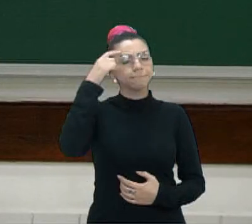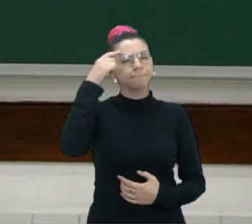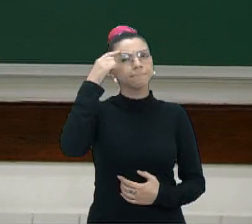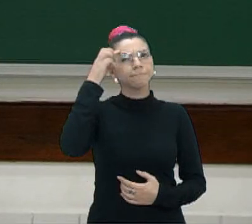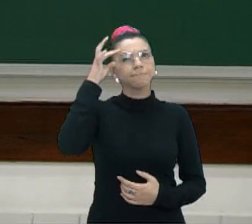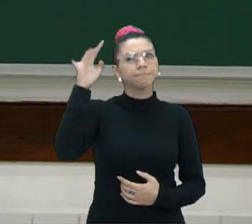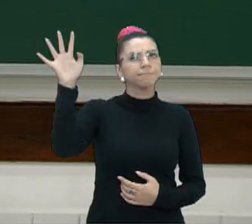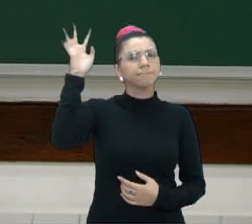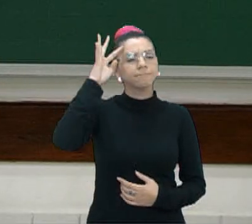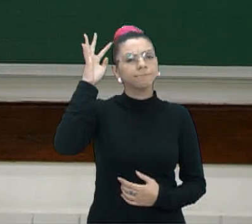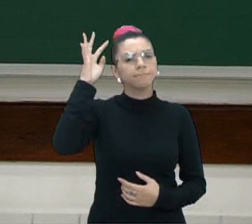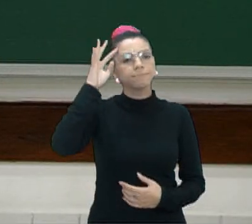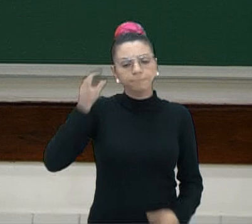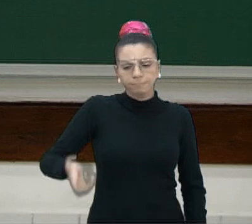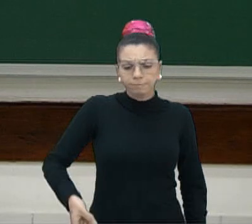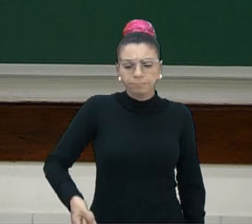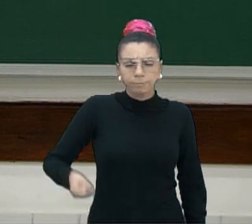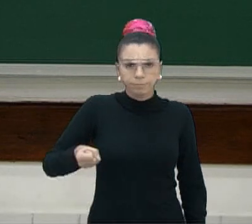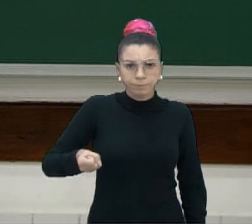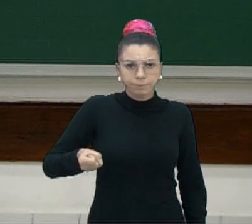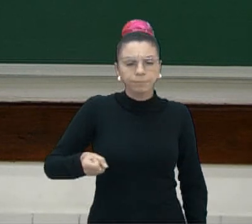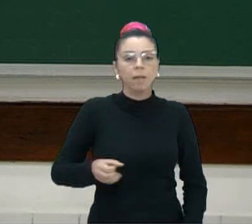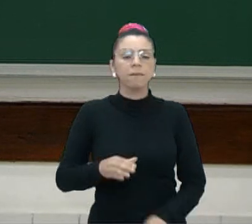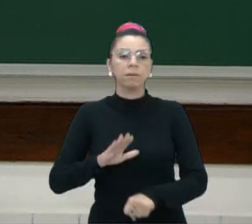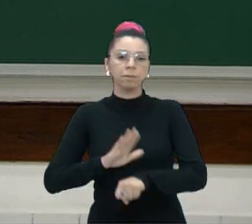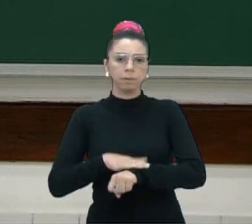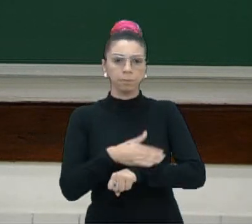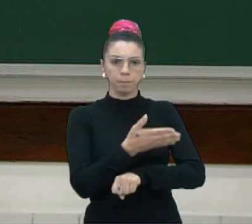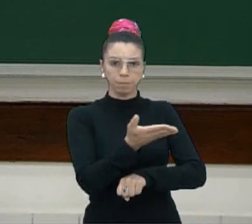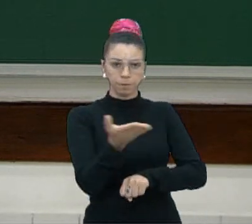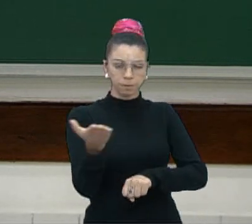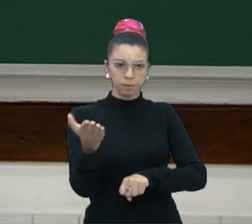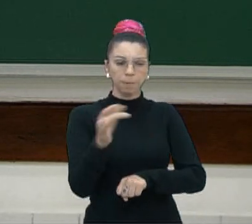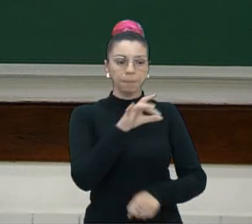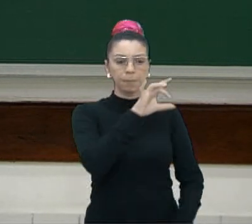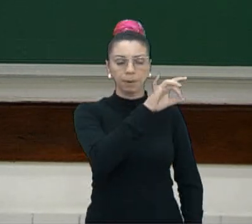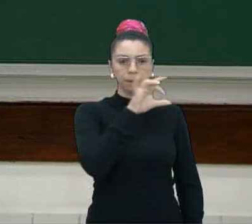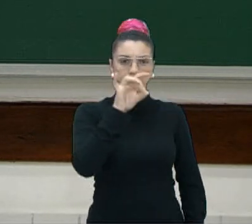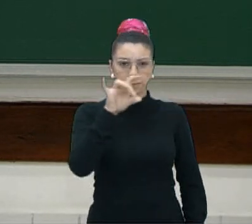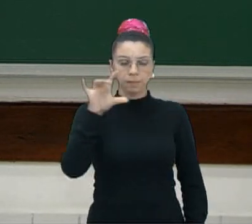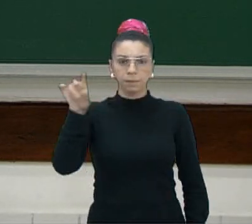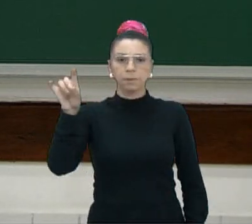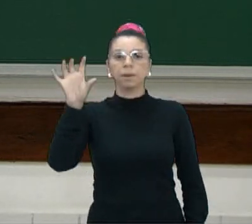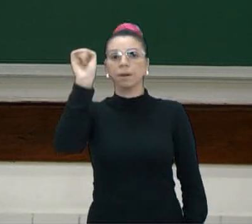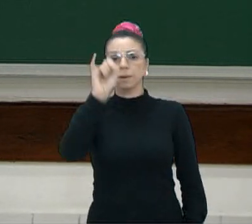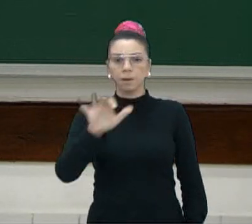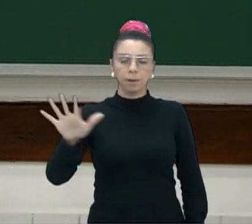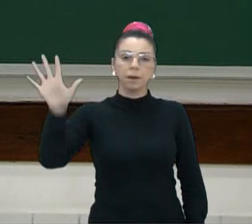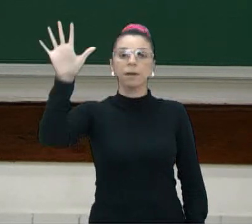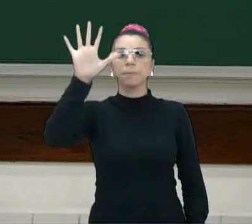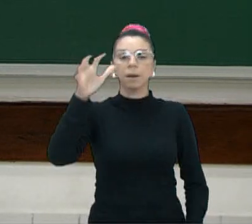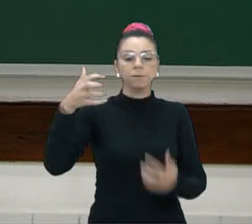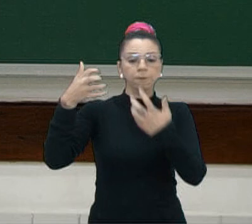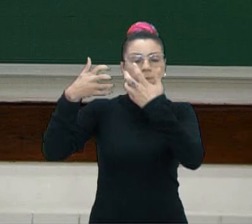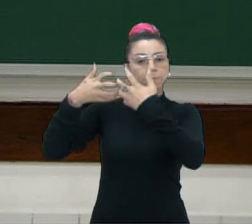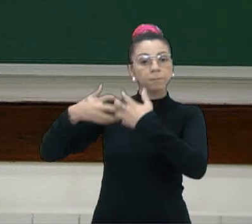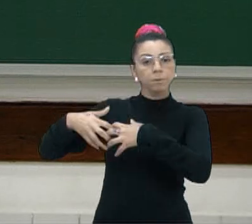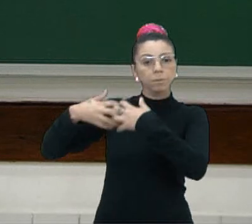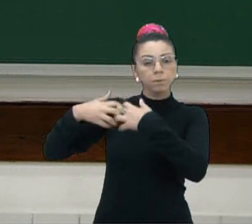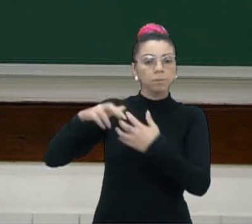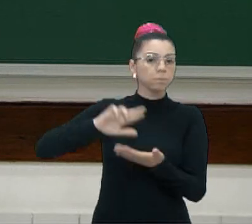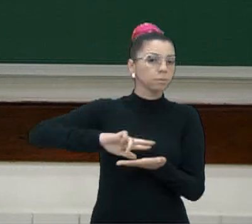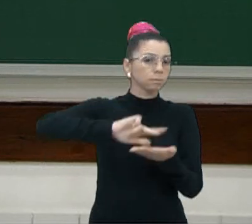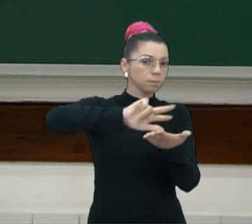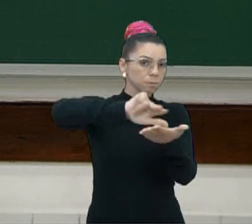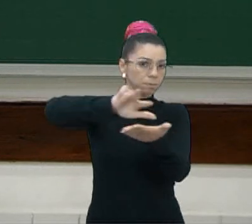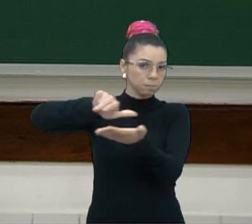trazer essas 3 malas? Vou dar um tempo para você pensar, porque para cada um de nós as imagens podem funcionar de formas